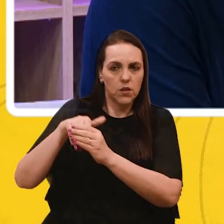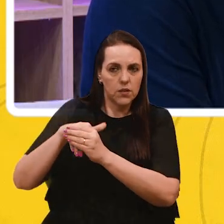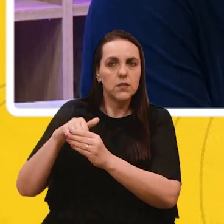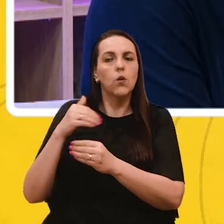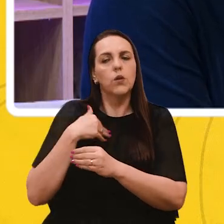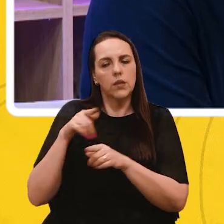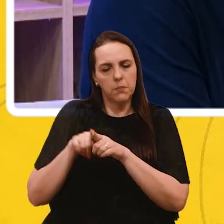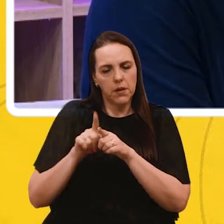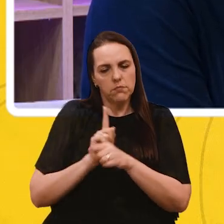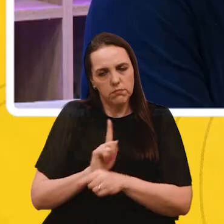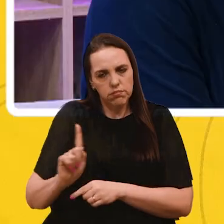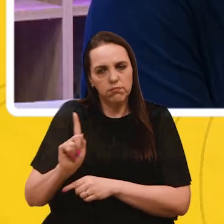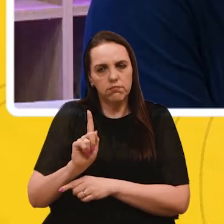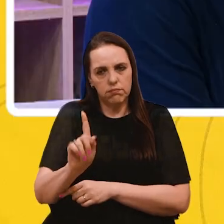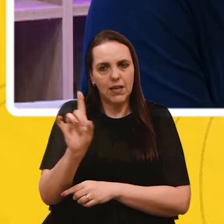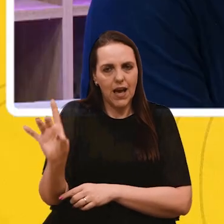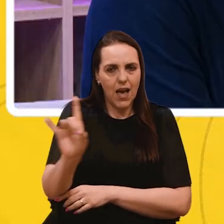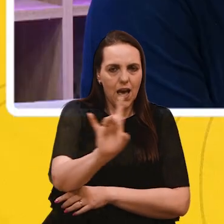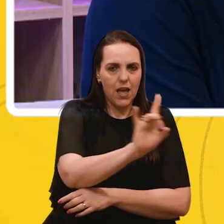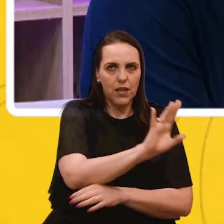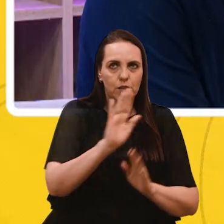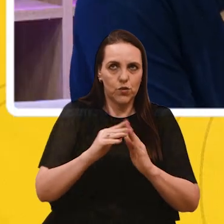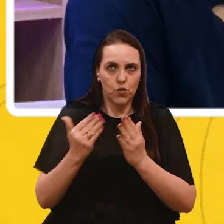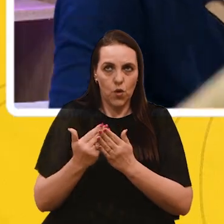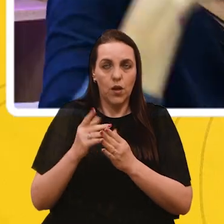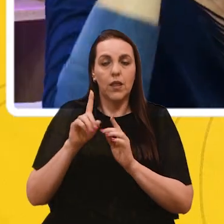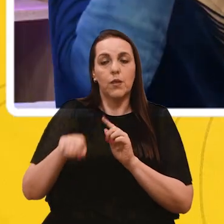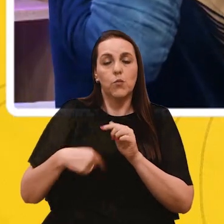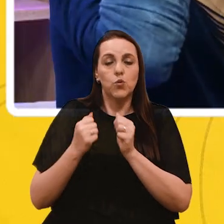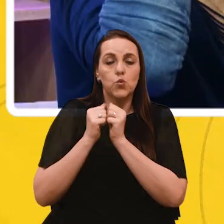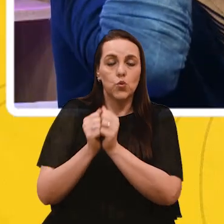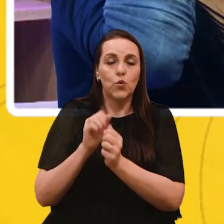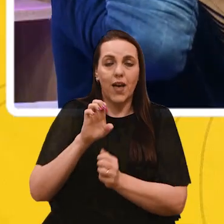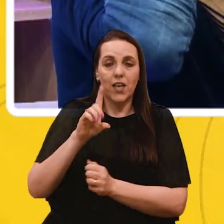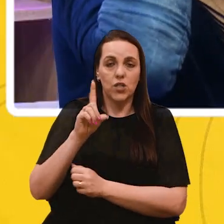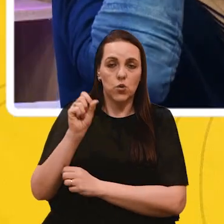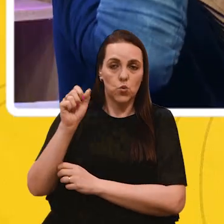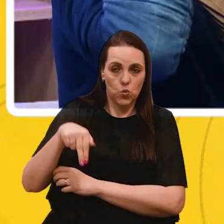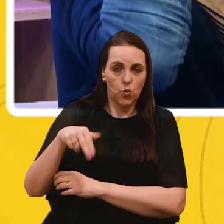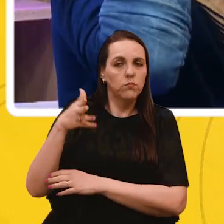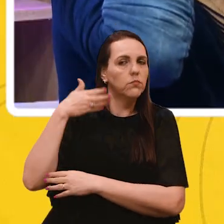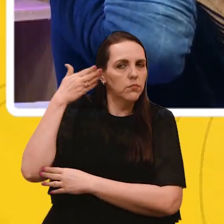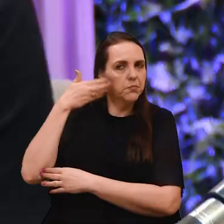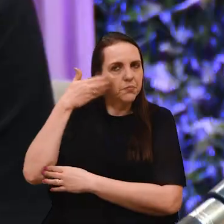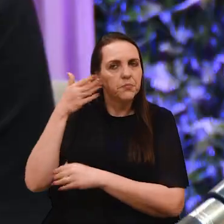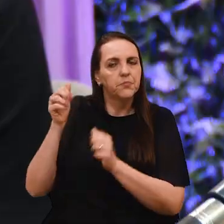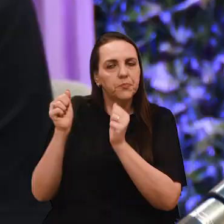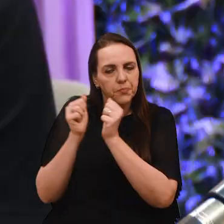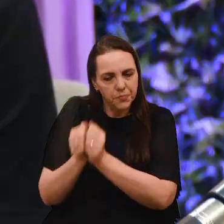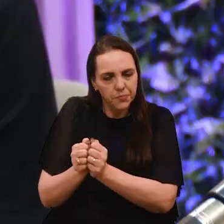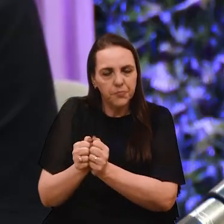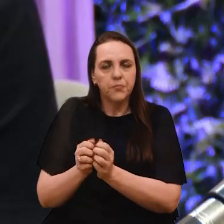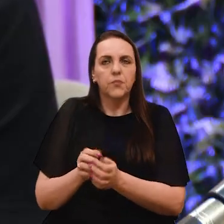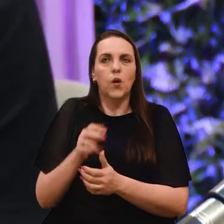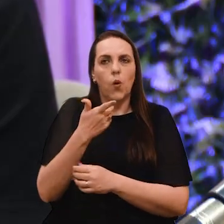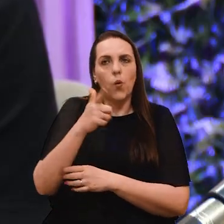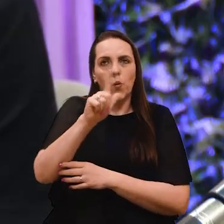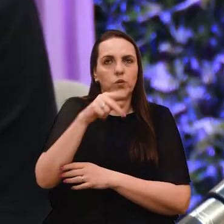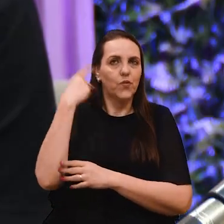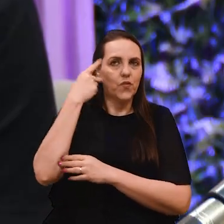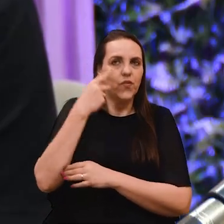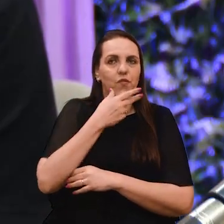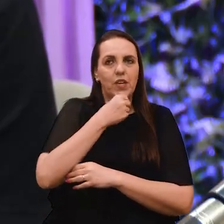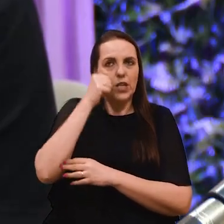antes, junto com essa palestra do Edson Borowski ali, mas outros vereadores também, a gente pediu para participar